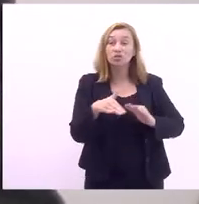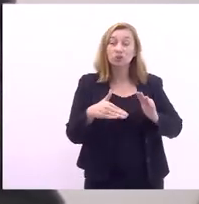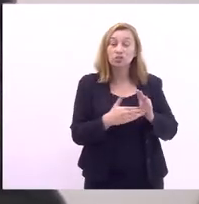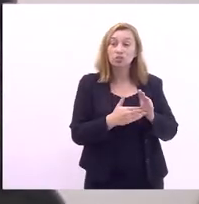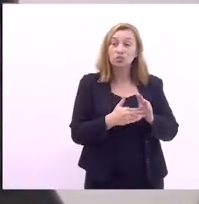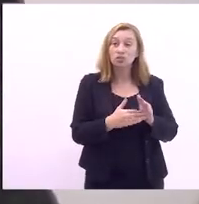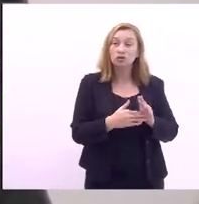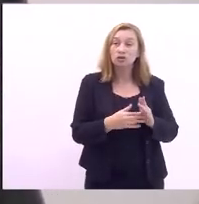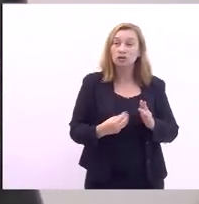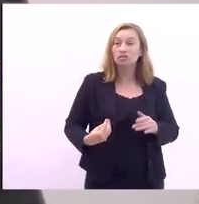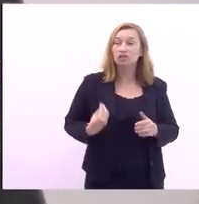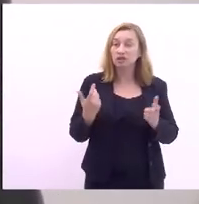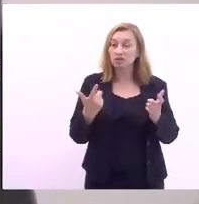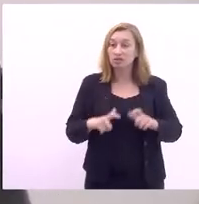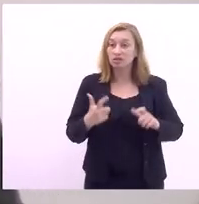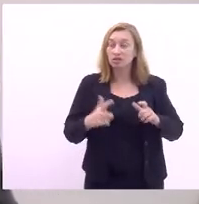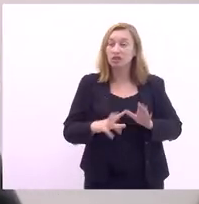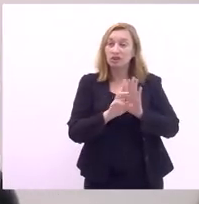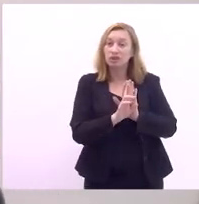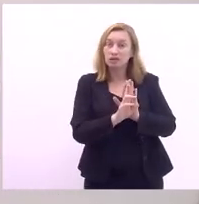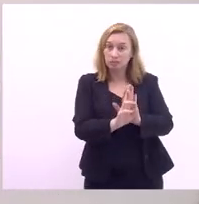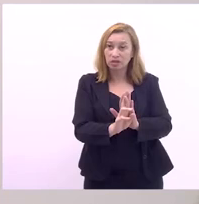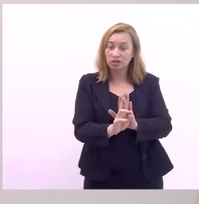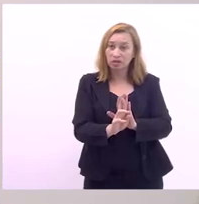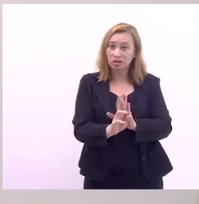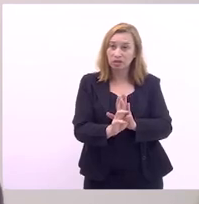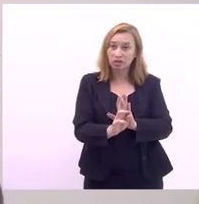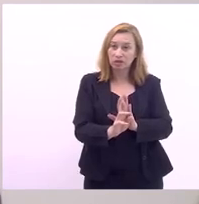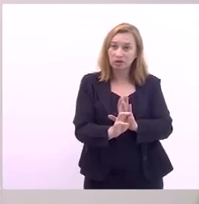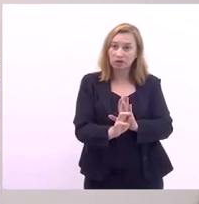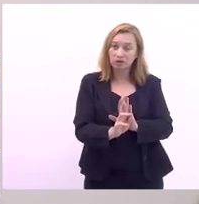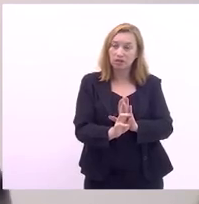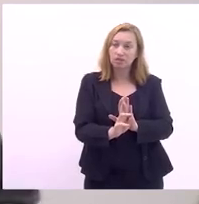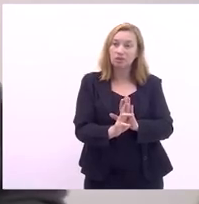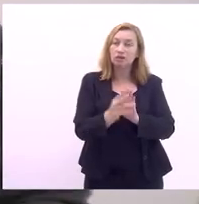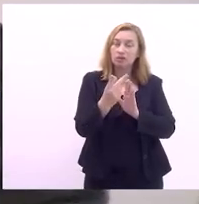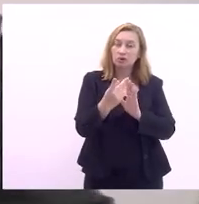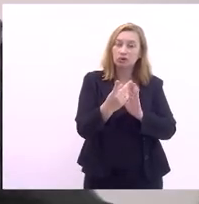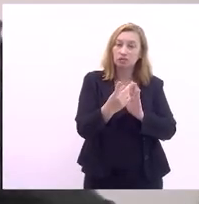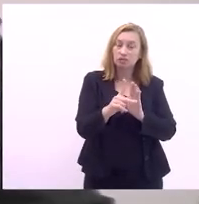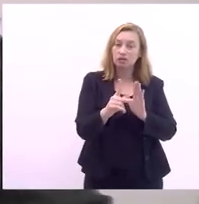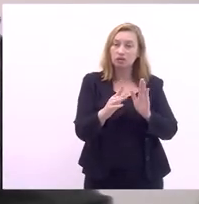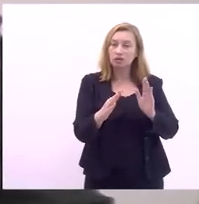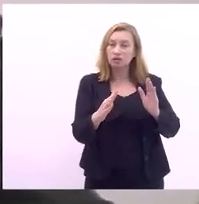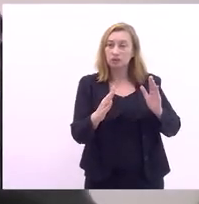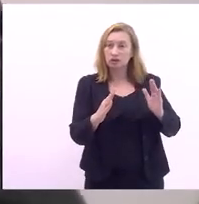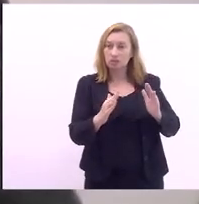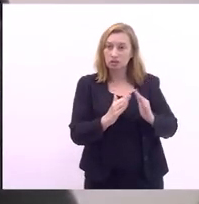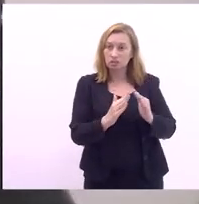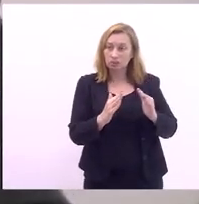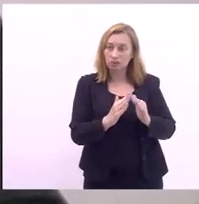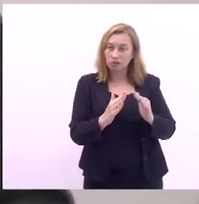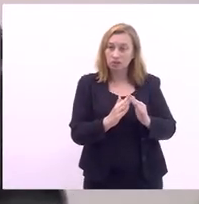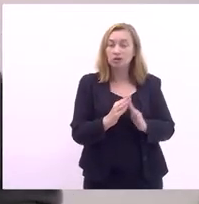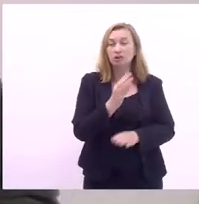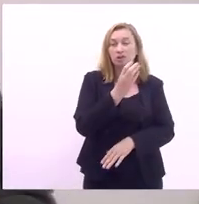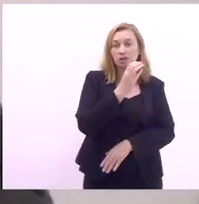que participaram, representando as suas comunidades, a Câmara de Vereadores de Niterói.